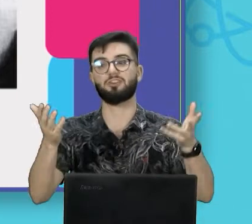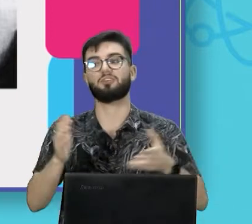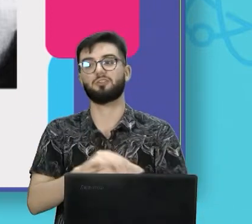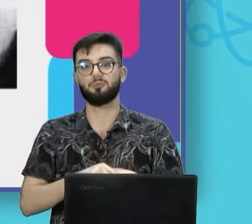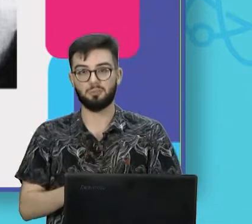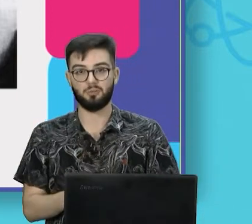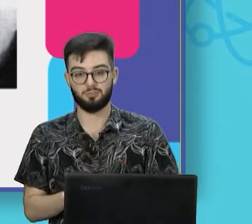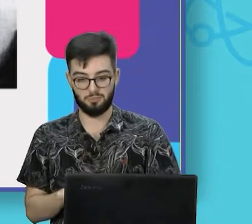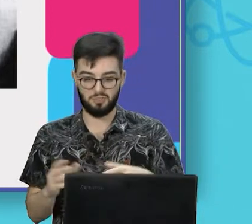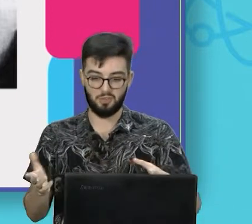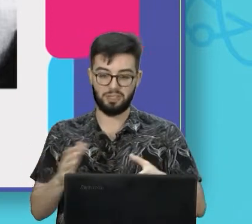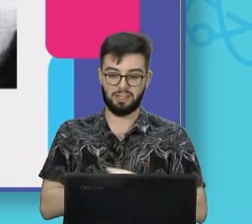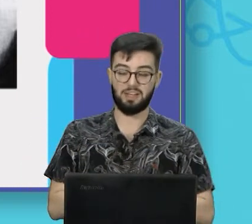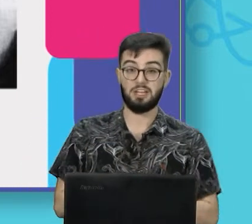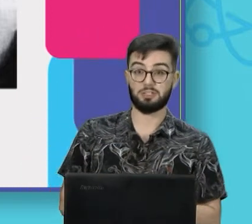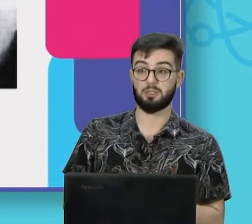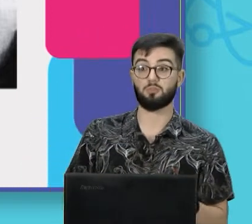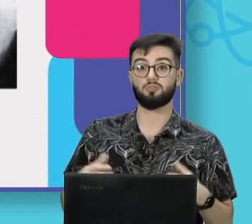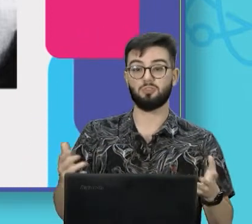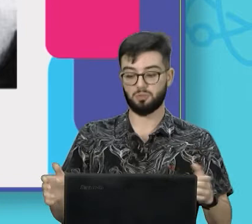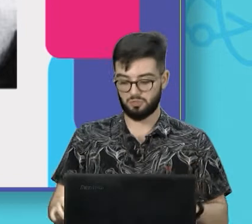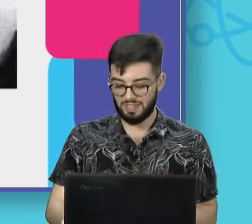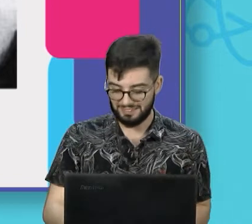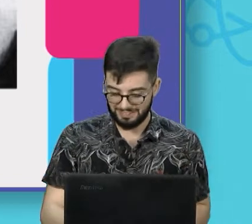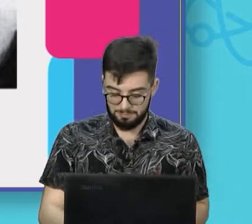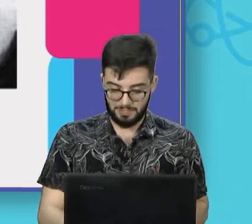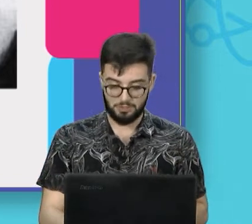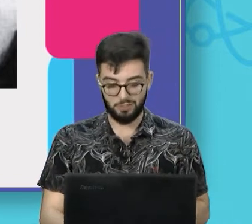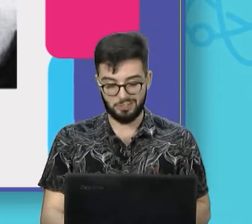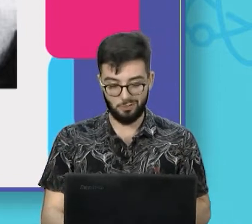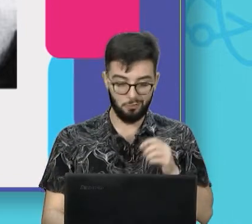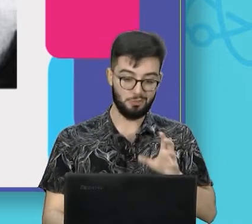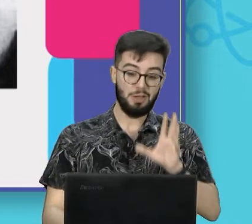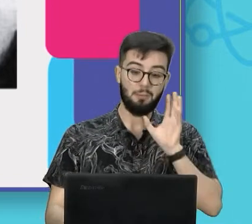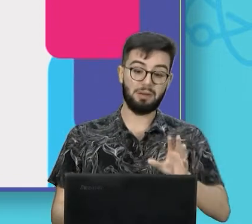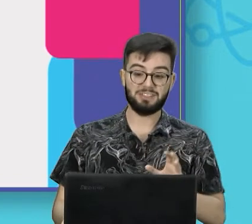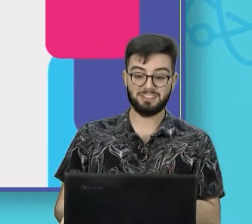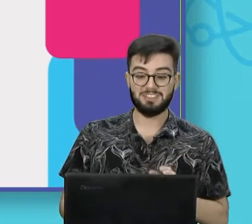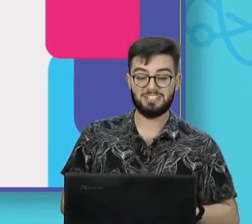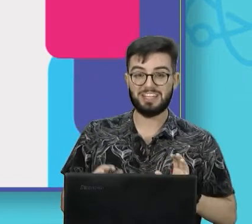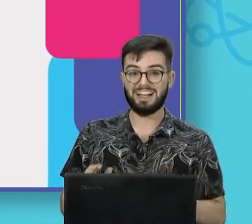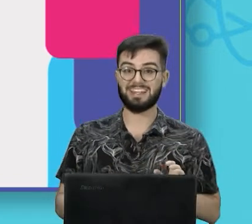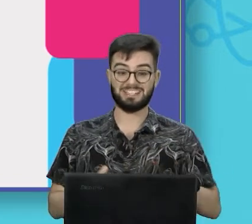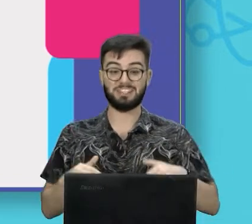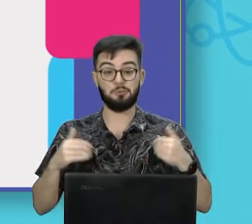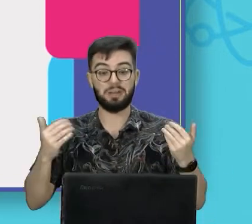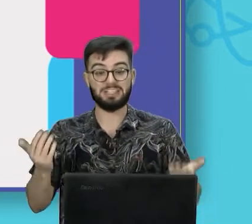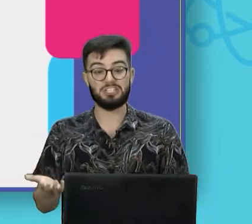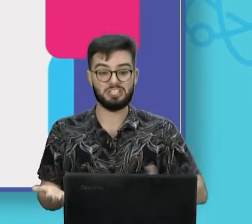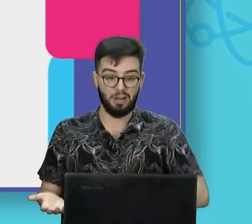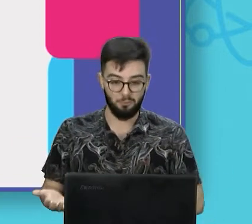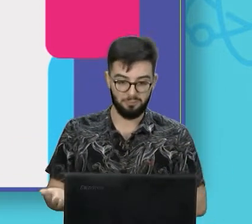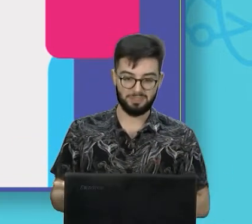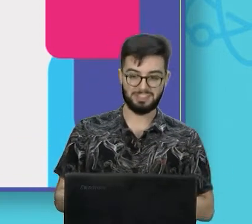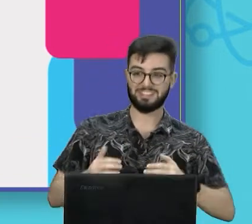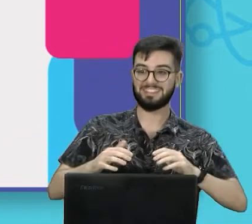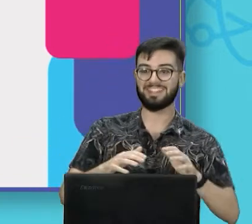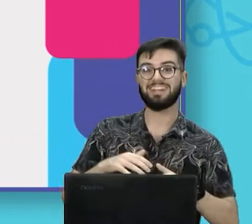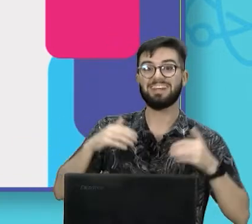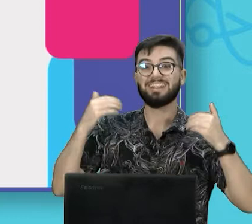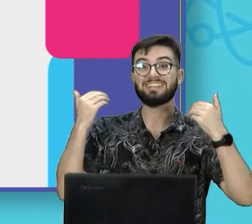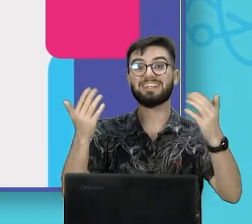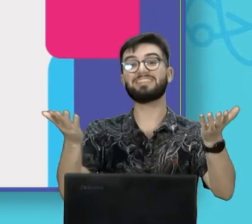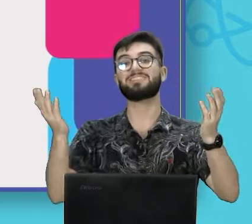violência de Guimarães com a nossa última constituição né que é chamada constituição cidadã de 88 mais antes de chegar nela a gente tem um grande chão